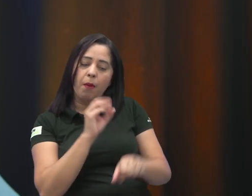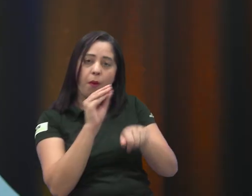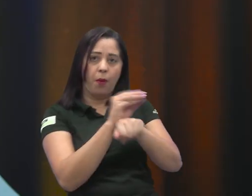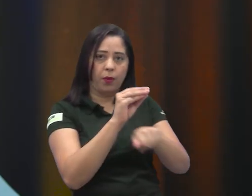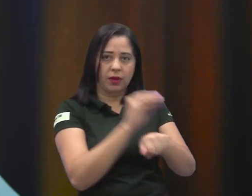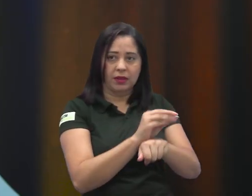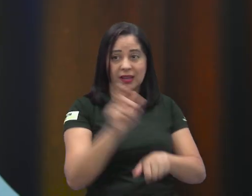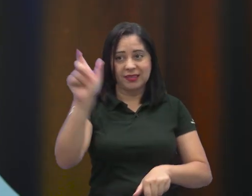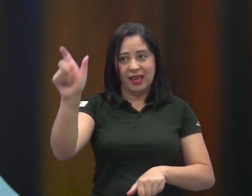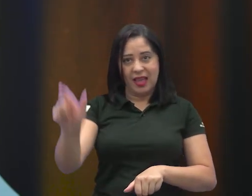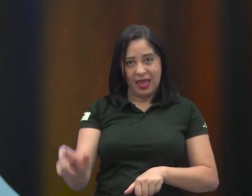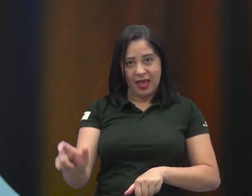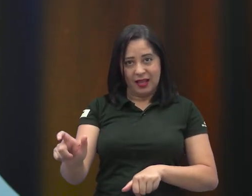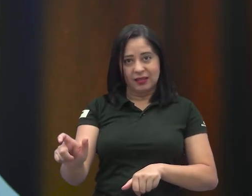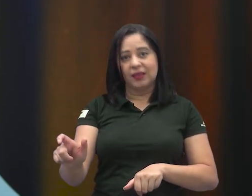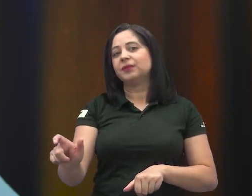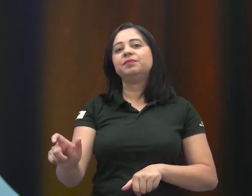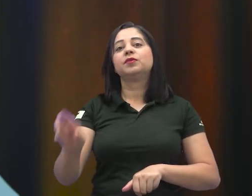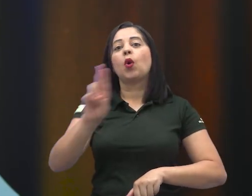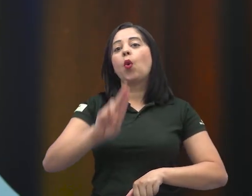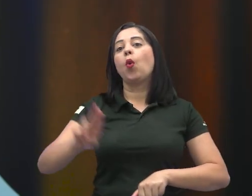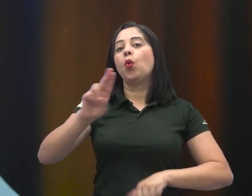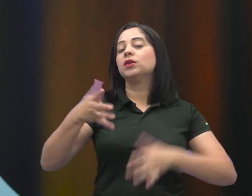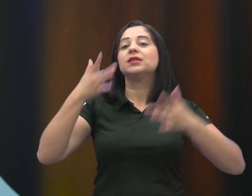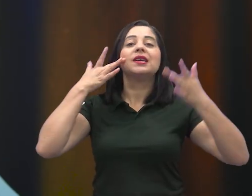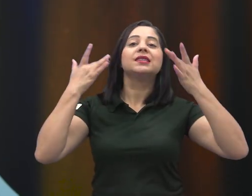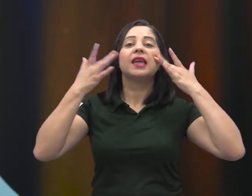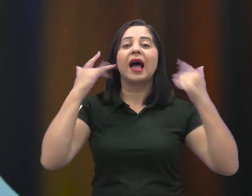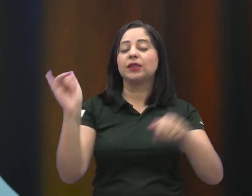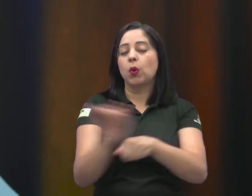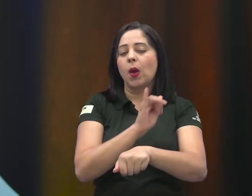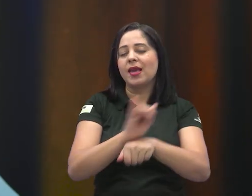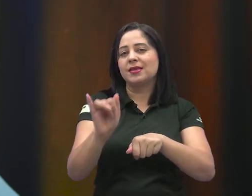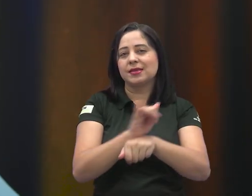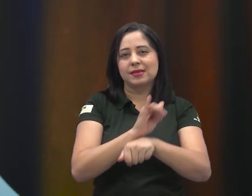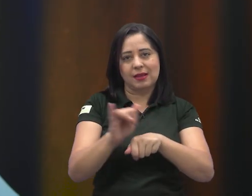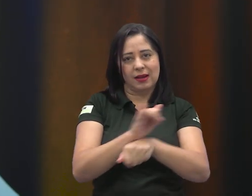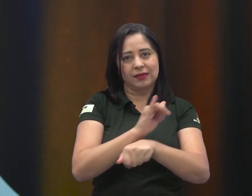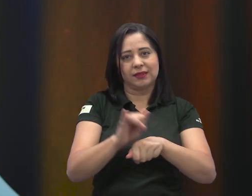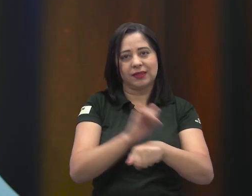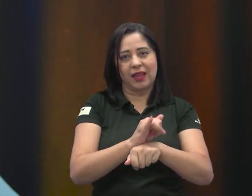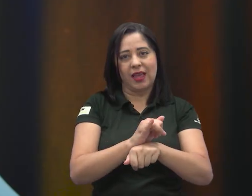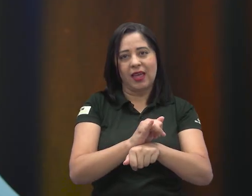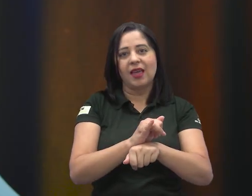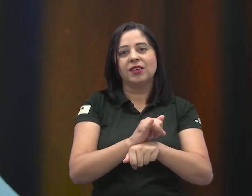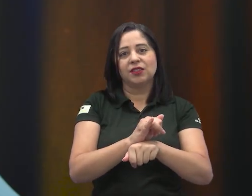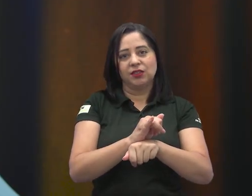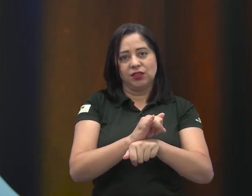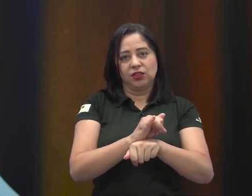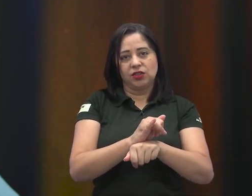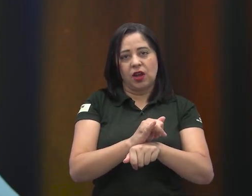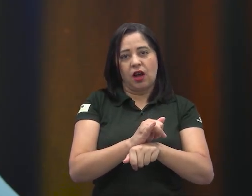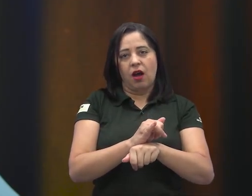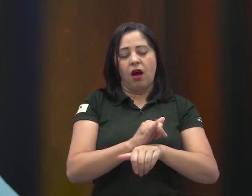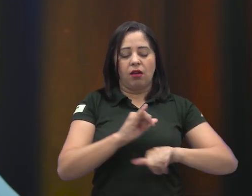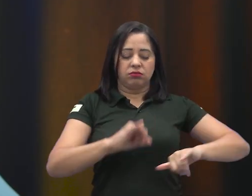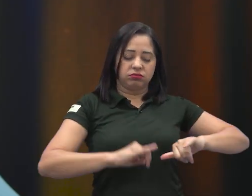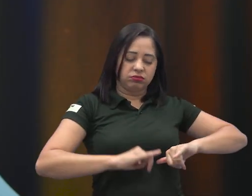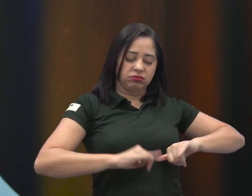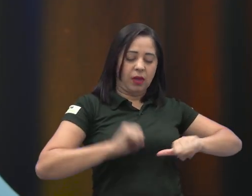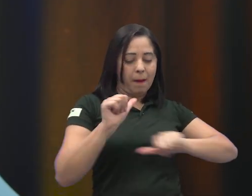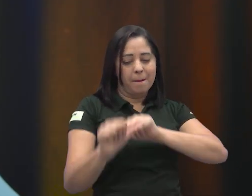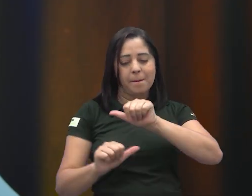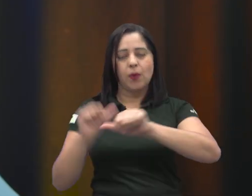Através da sua expressão, usaremos o teatro como um espelho para ressignificar nossas dores e desenvolver a